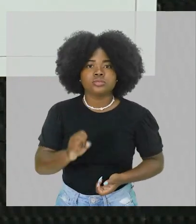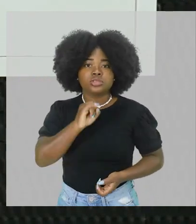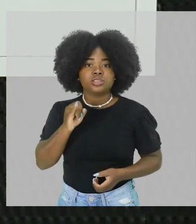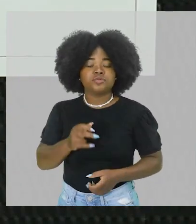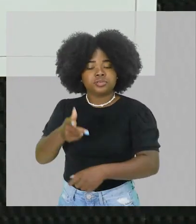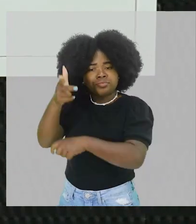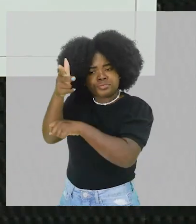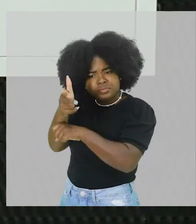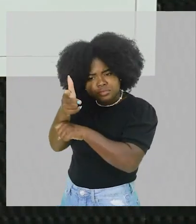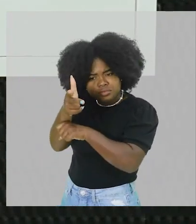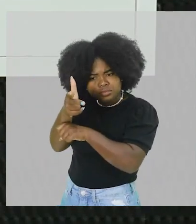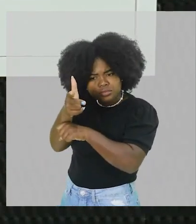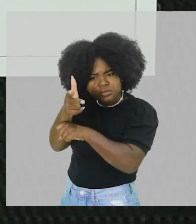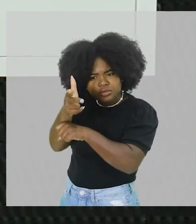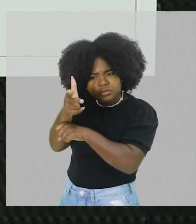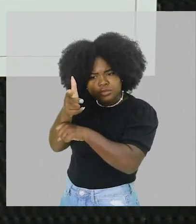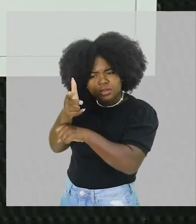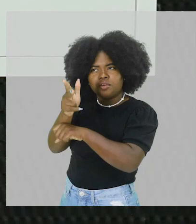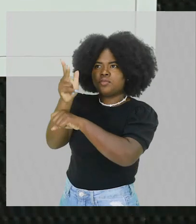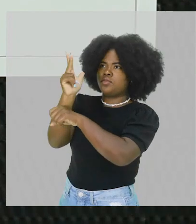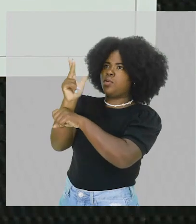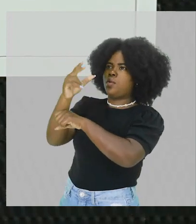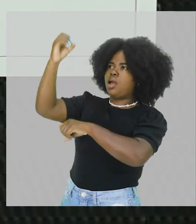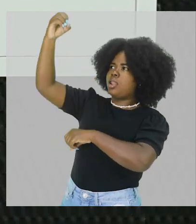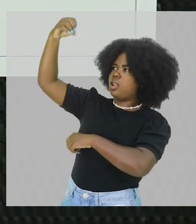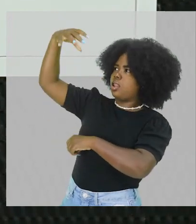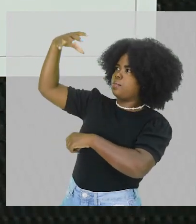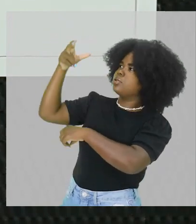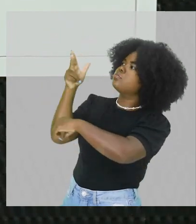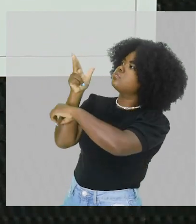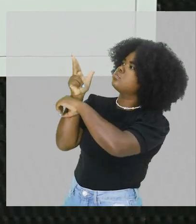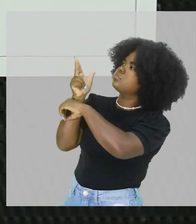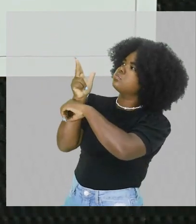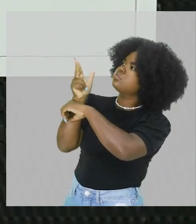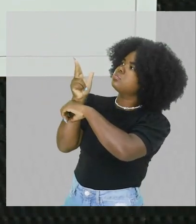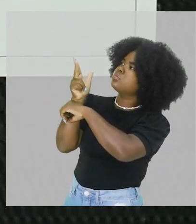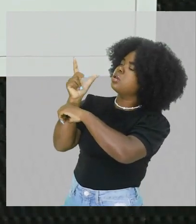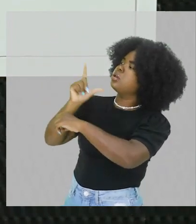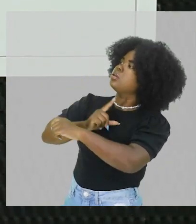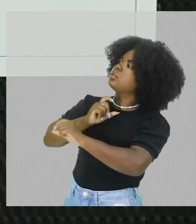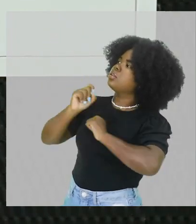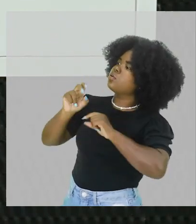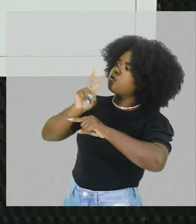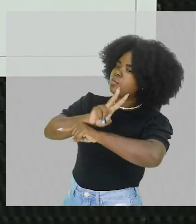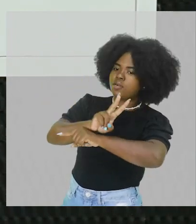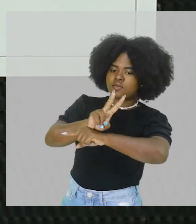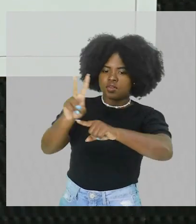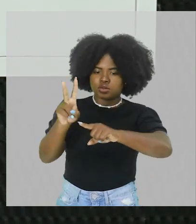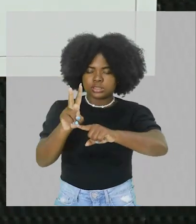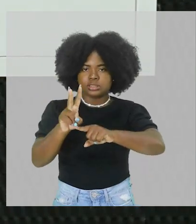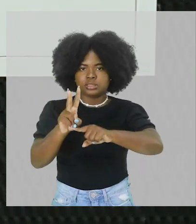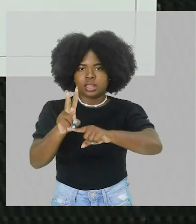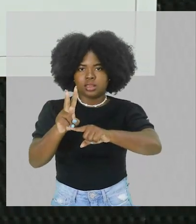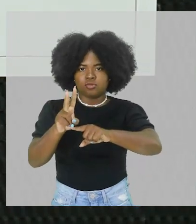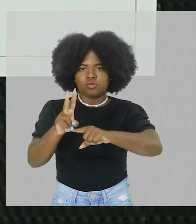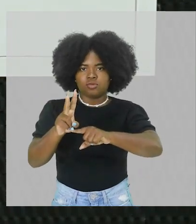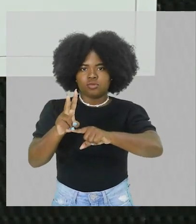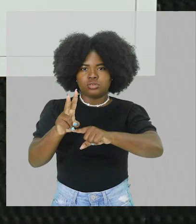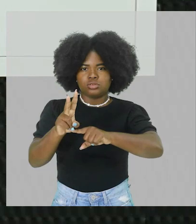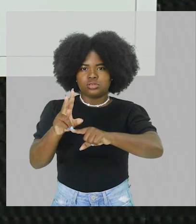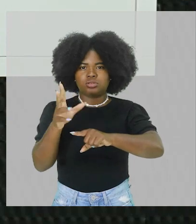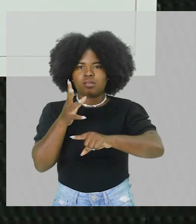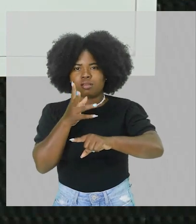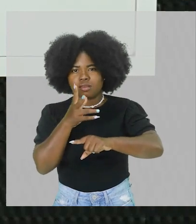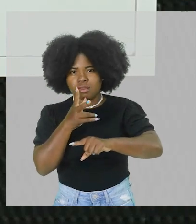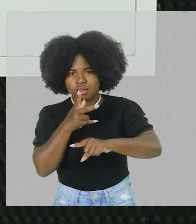filmar, não é, a sua lâmpada acesa e colocar, né, em uma velocidade muito baixa, certo? Colocar em